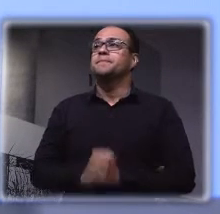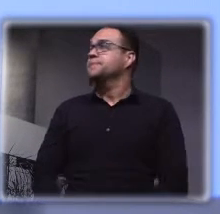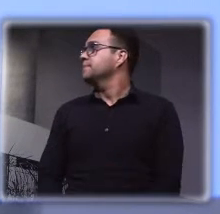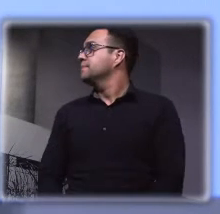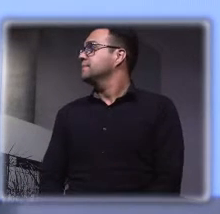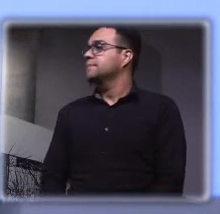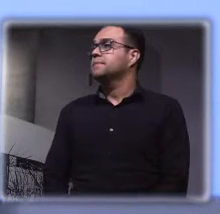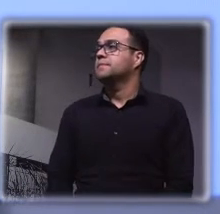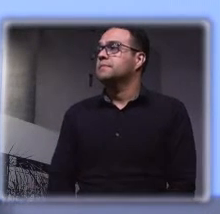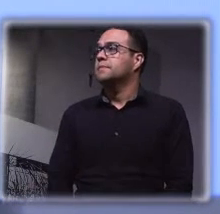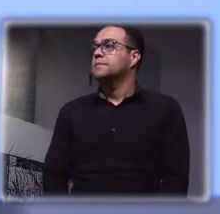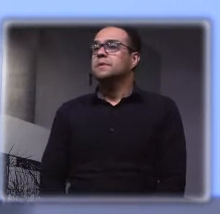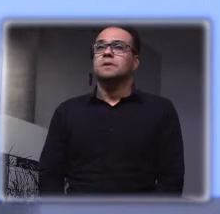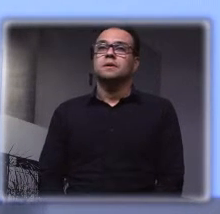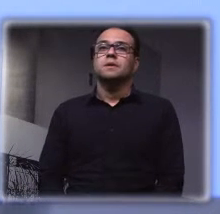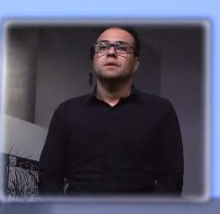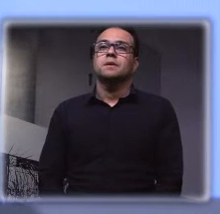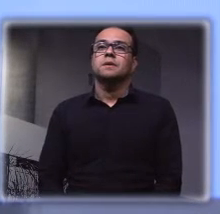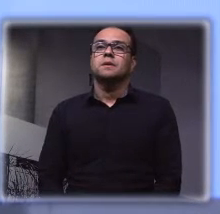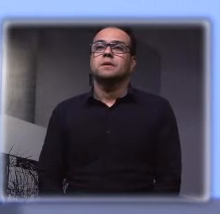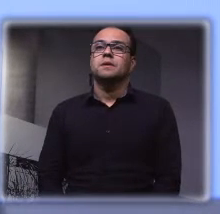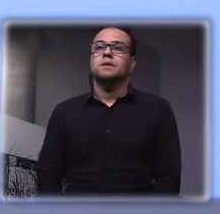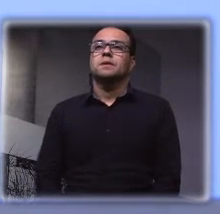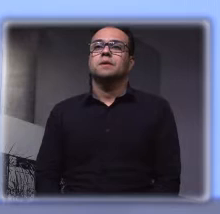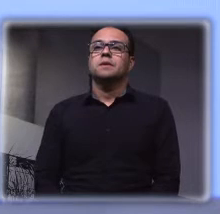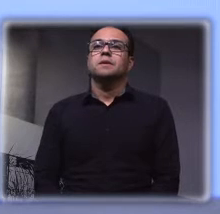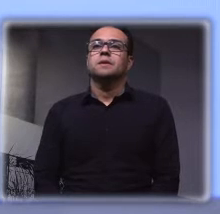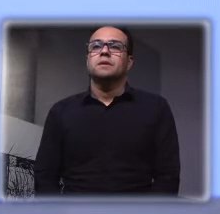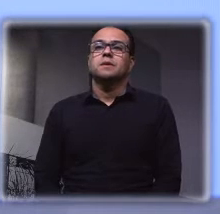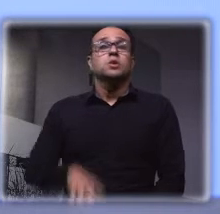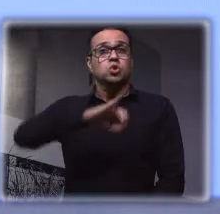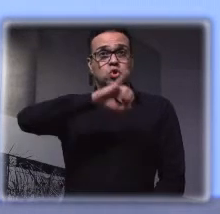ali não está dizendo muita coisa. Bom,